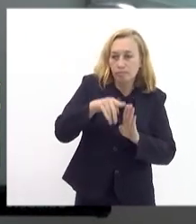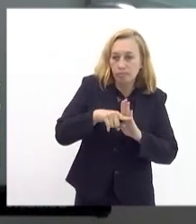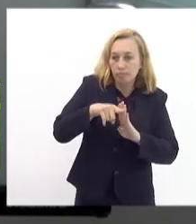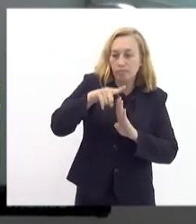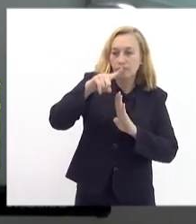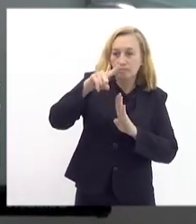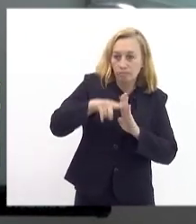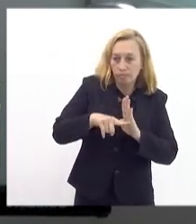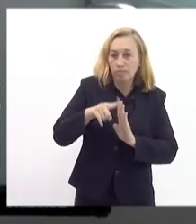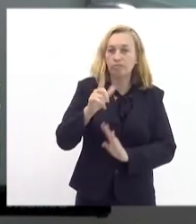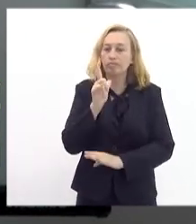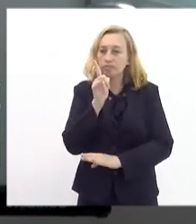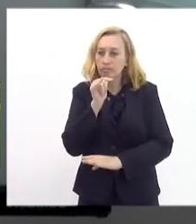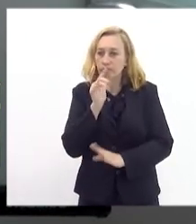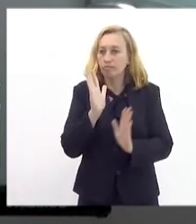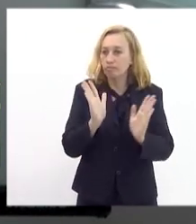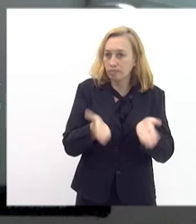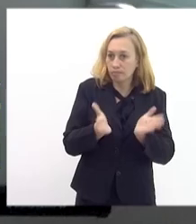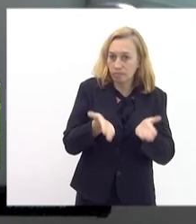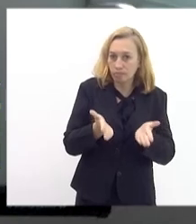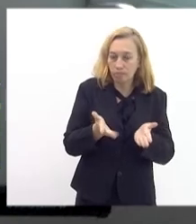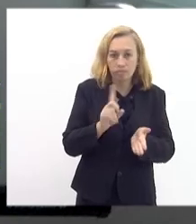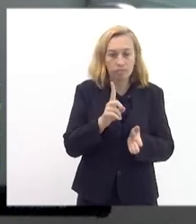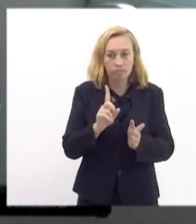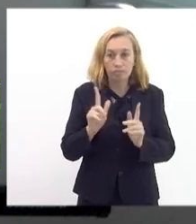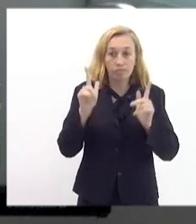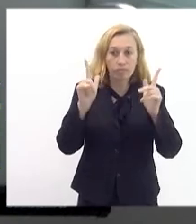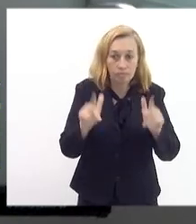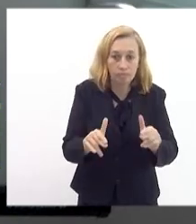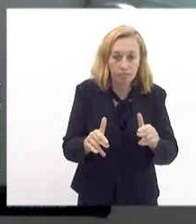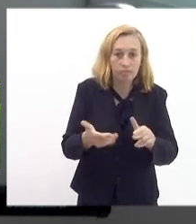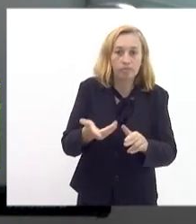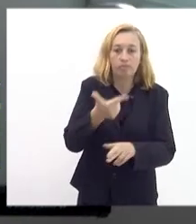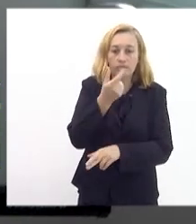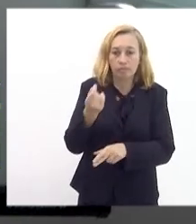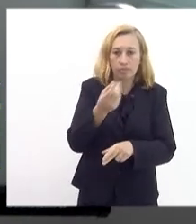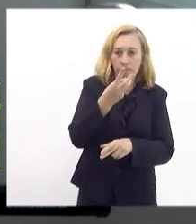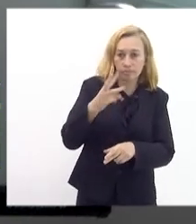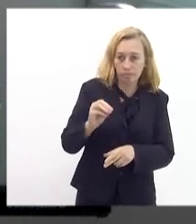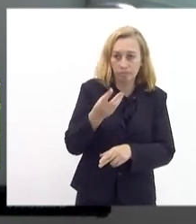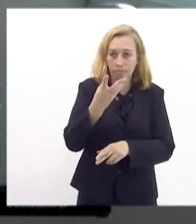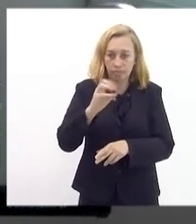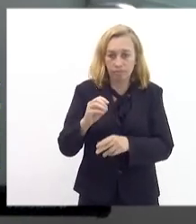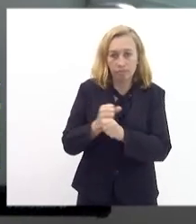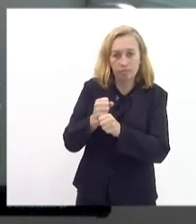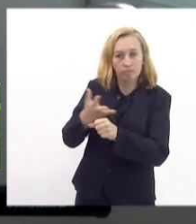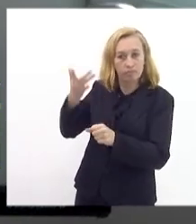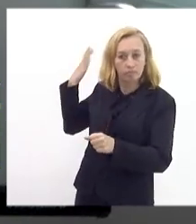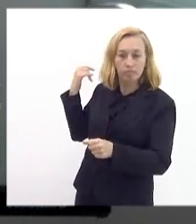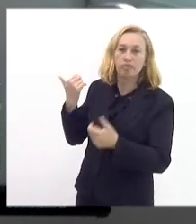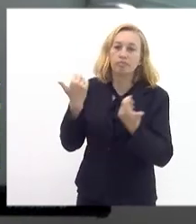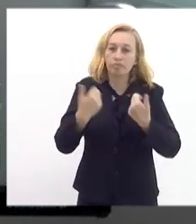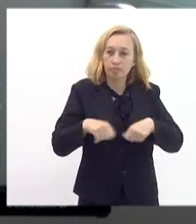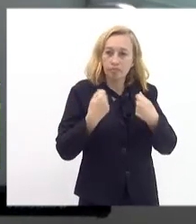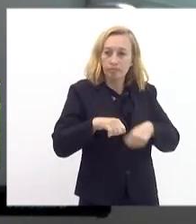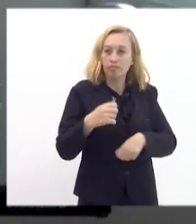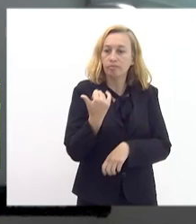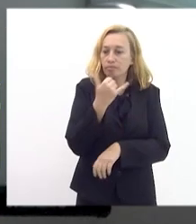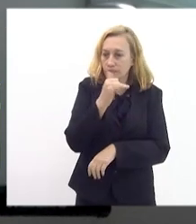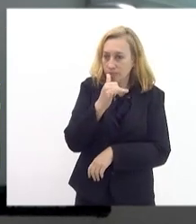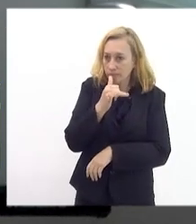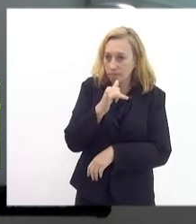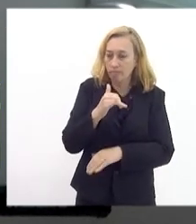de a fluência hoje de água não é o mesmo de 20 e 30 40 anos atrás então nós precisamos de energia